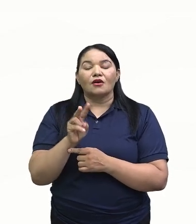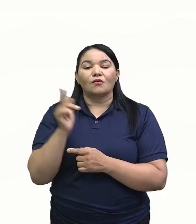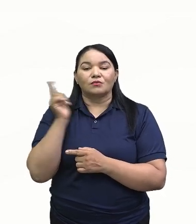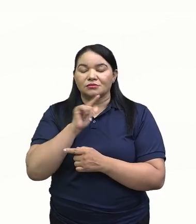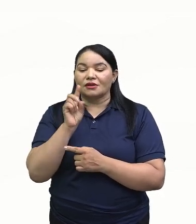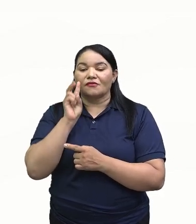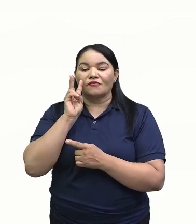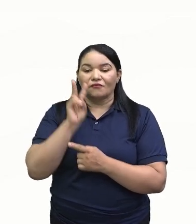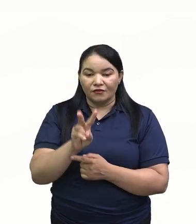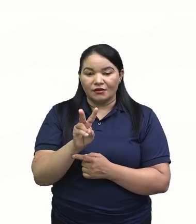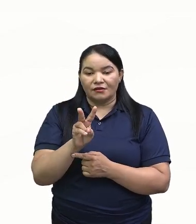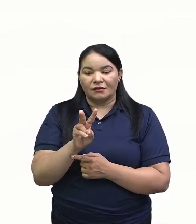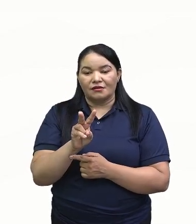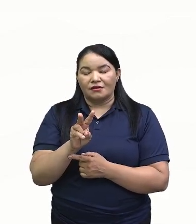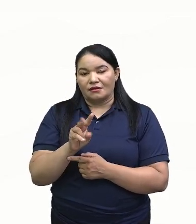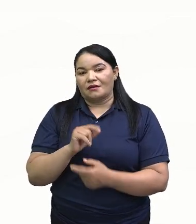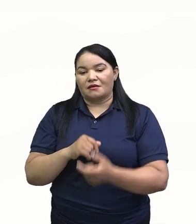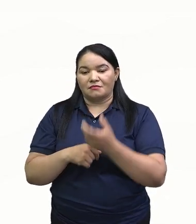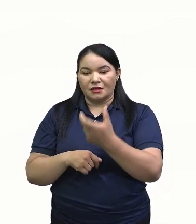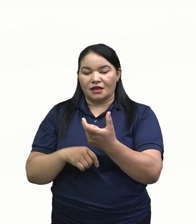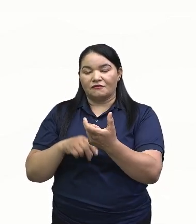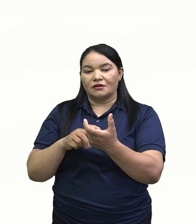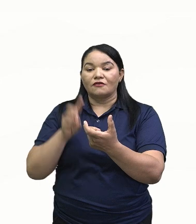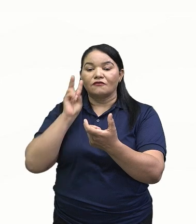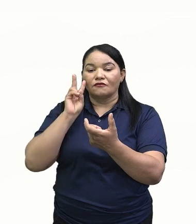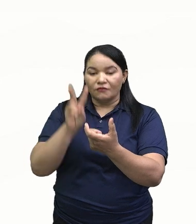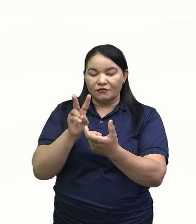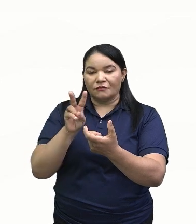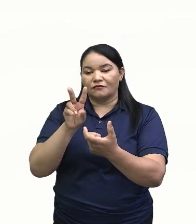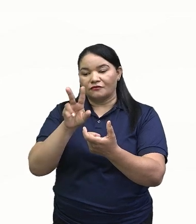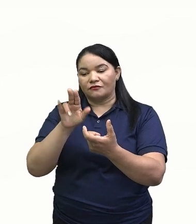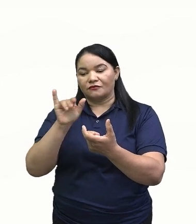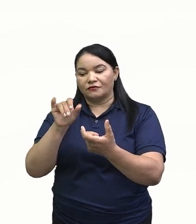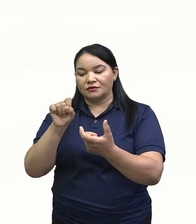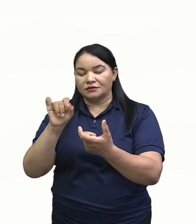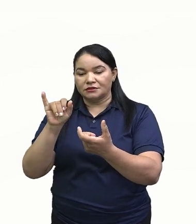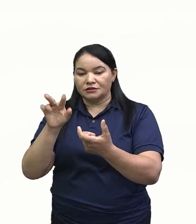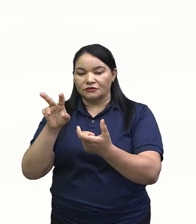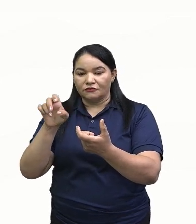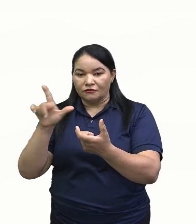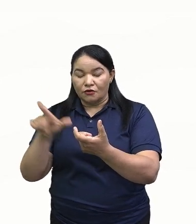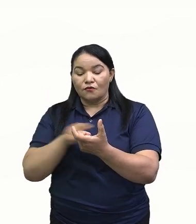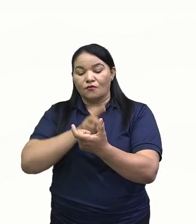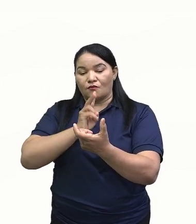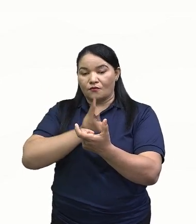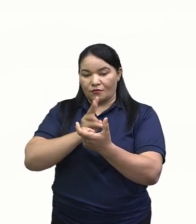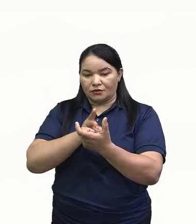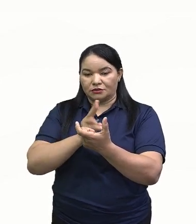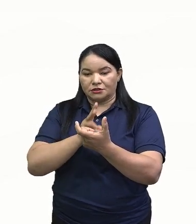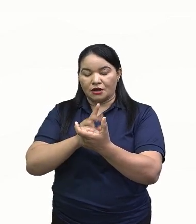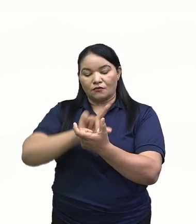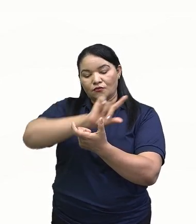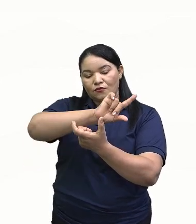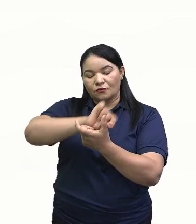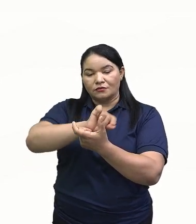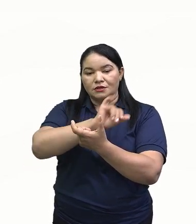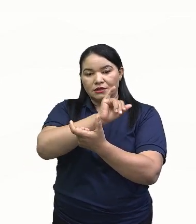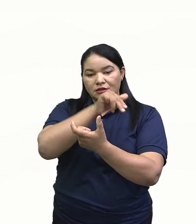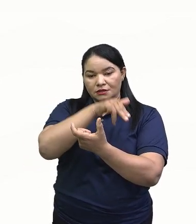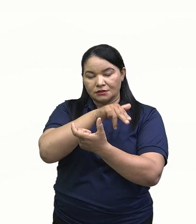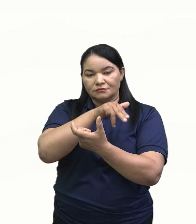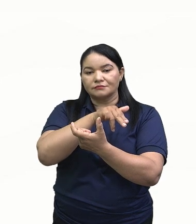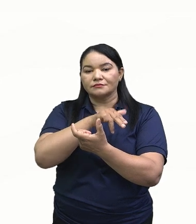é o que você enxerga. Então, o visível é o radical e a palavra in é o